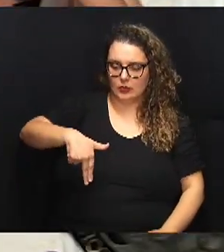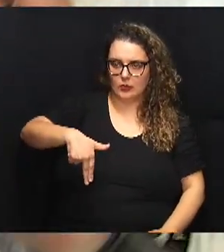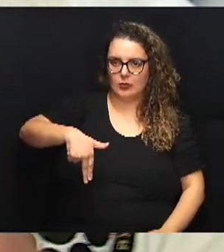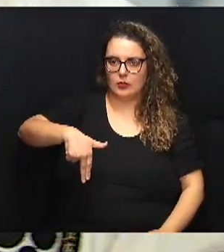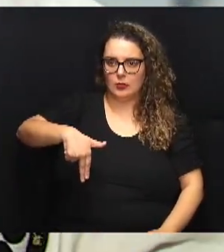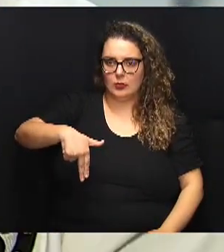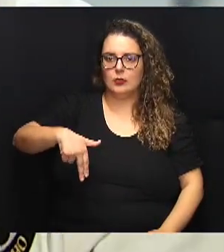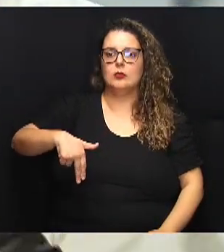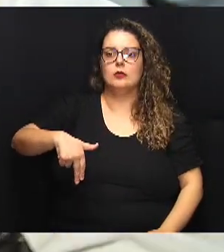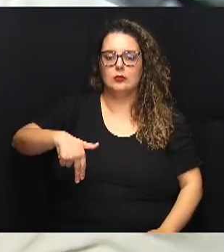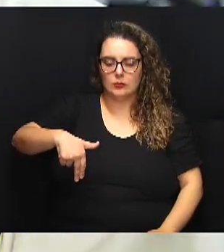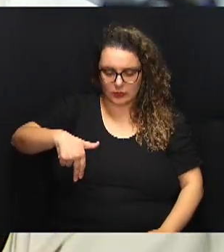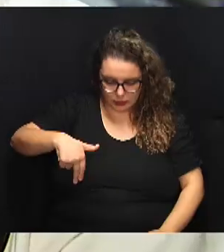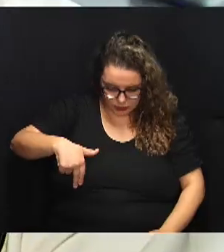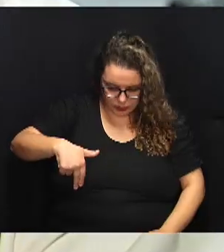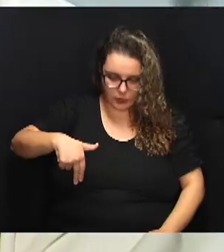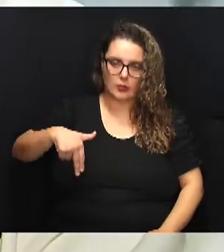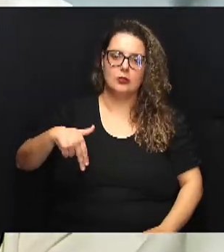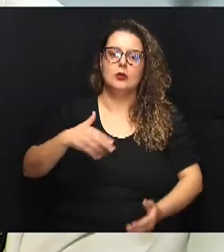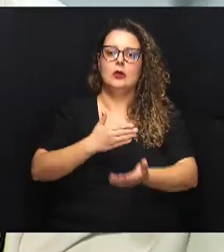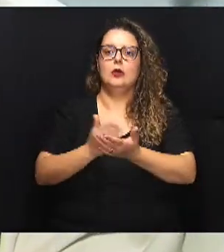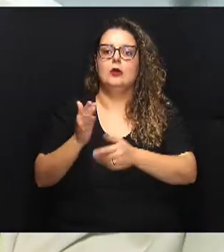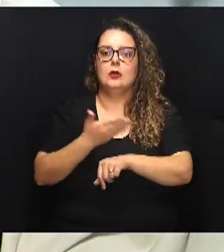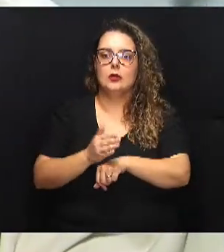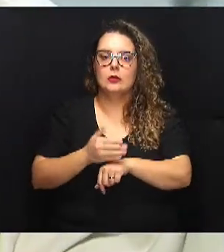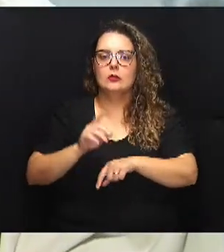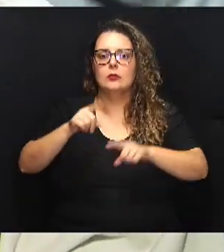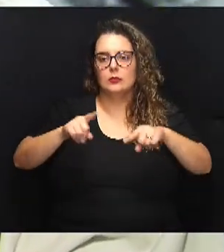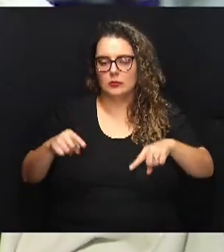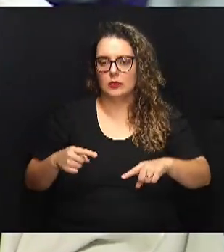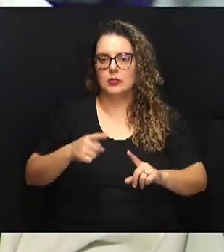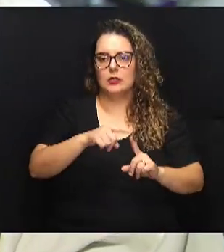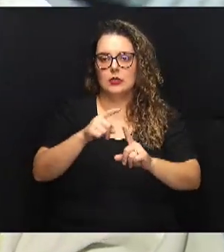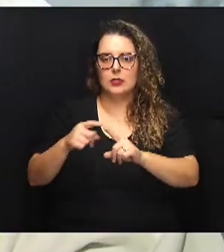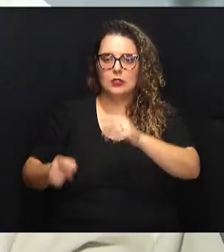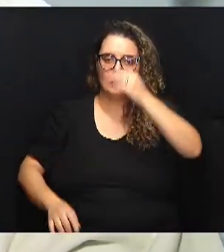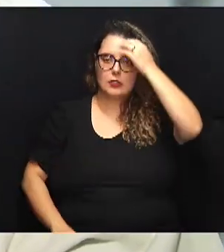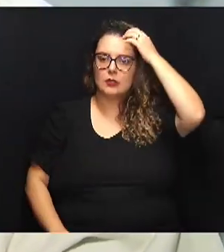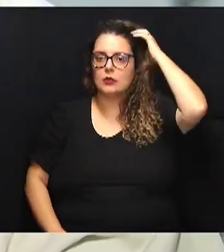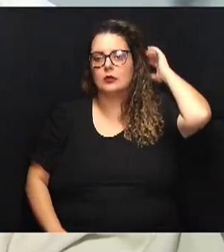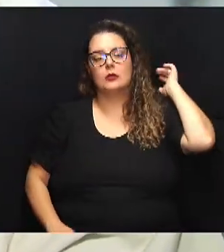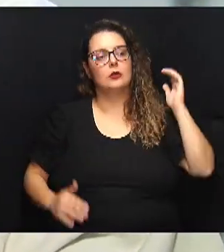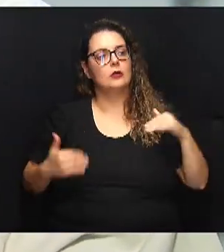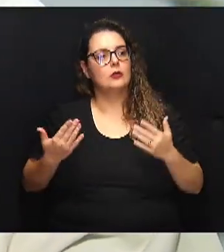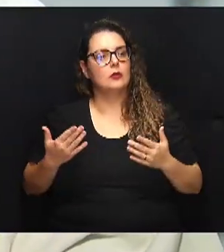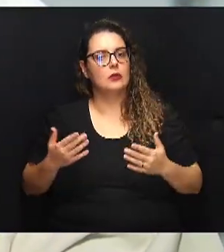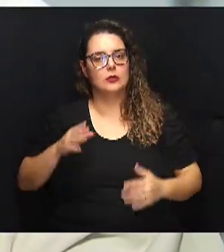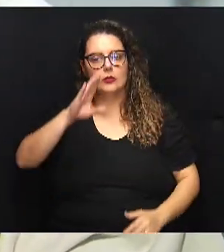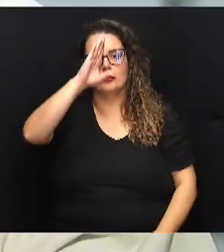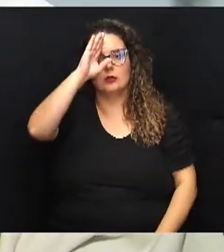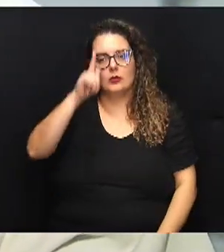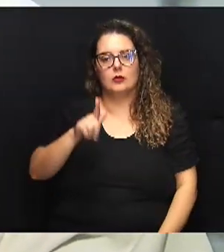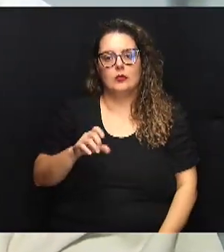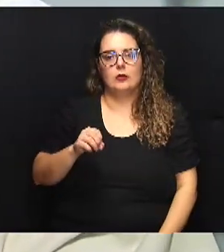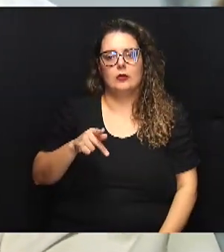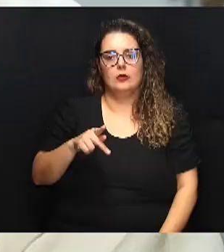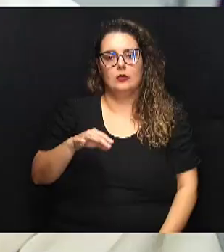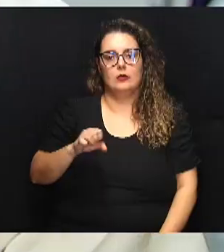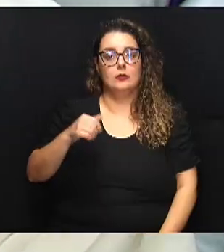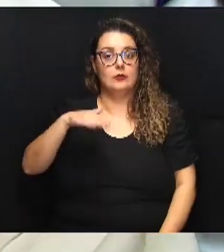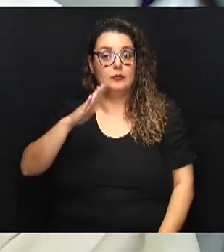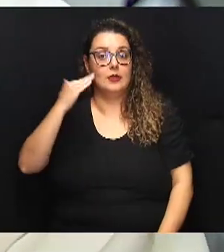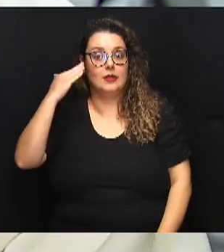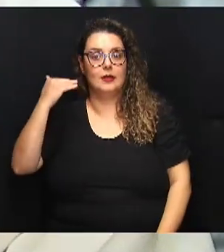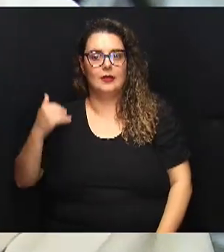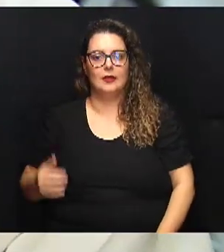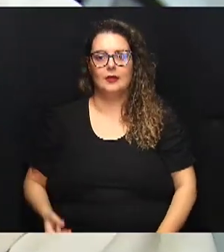cumprimenta e aí você já começa a prática. Mas varia de cada estilo. Quais são os principais golpes, os mais famosos assim?